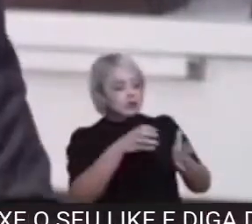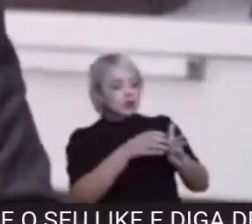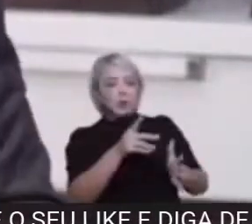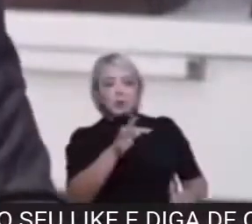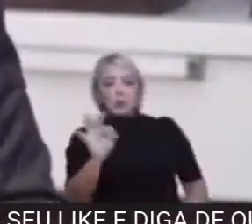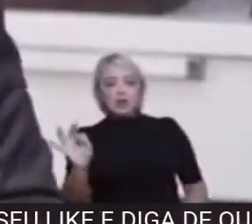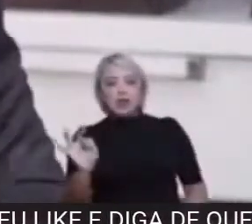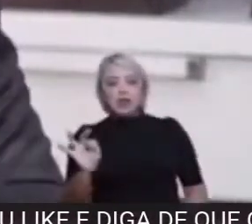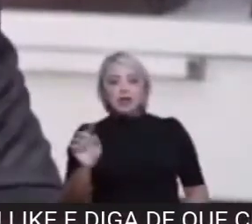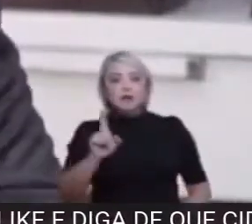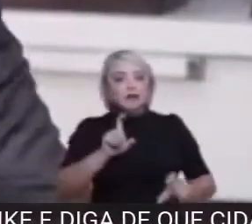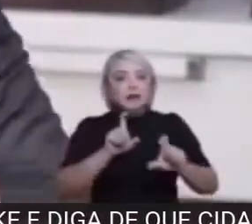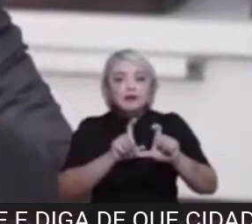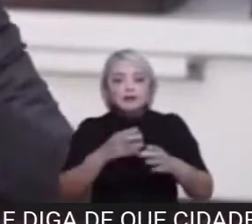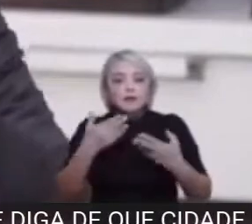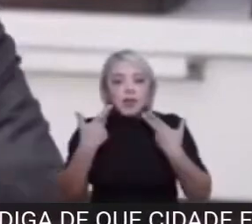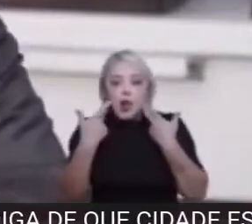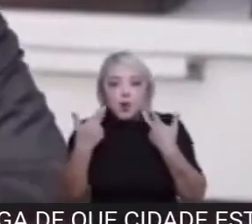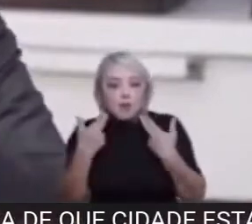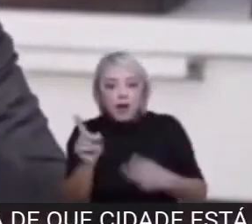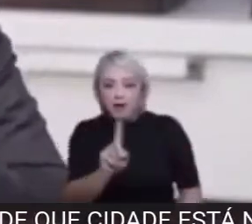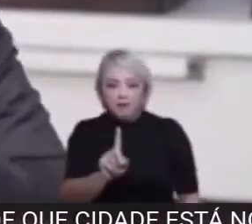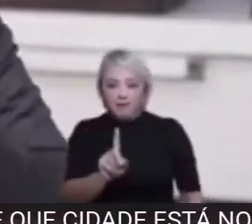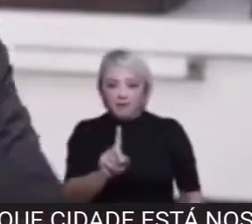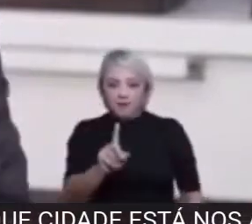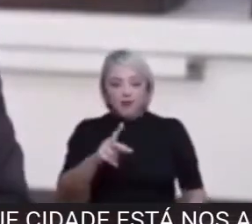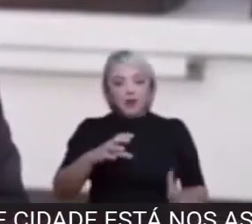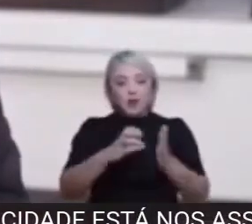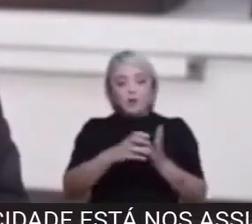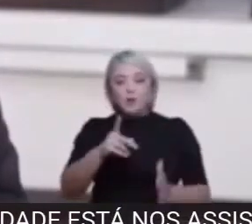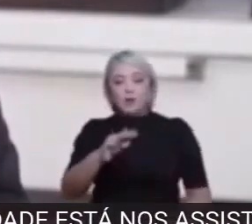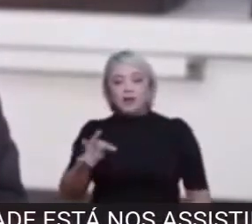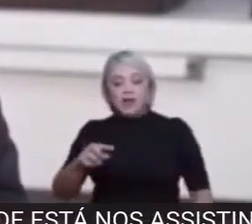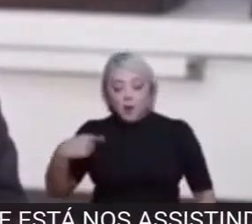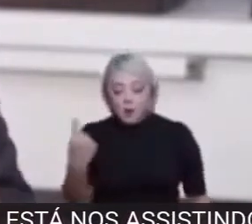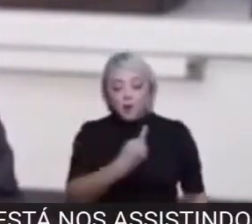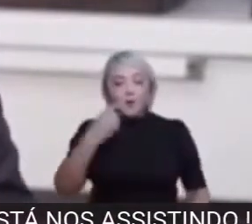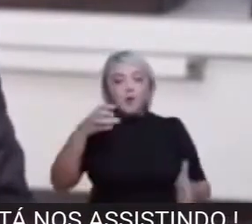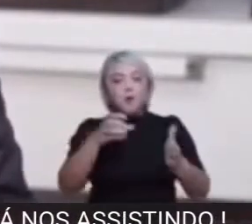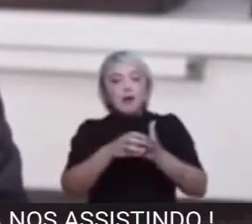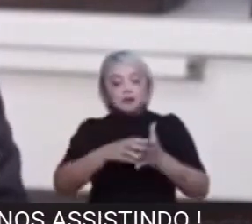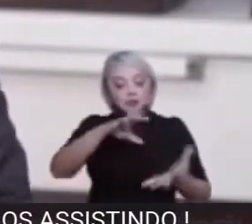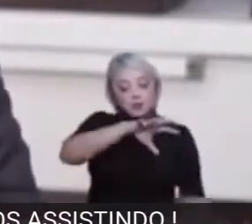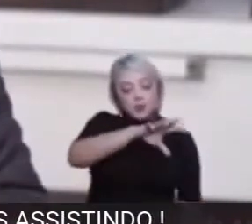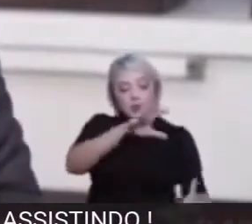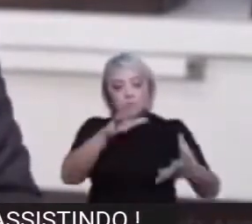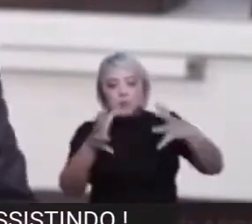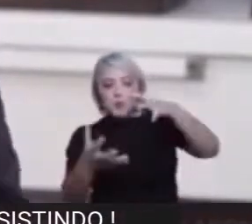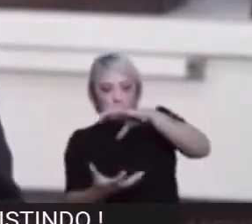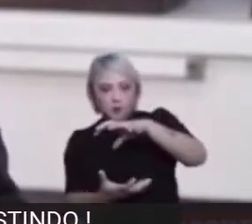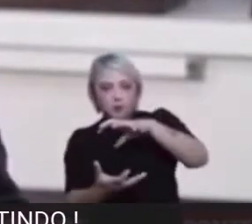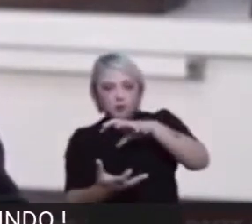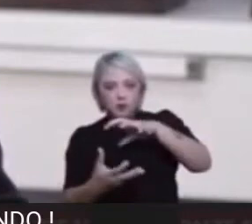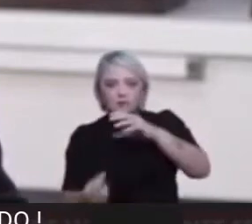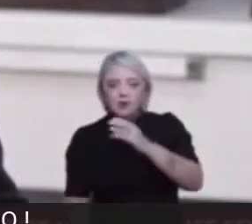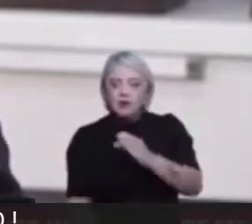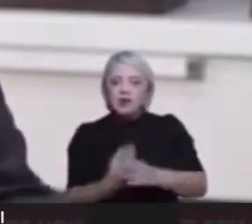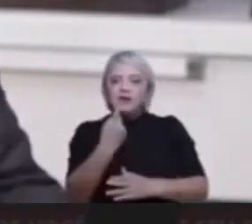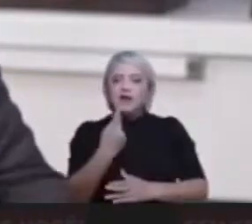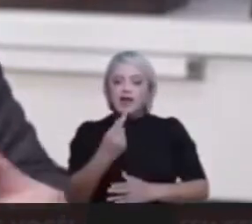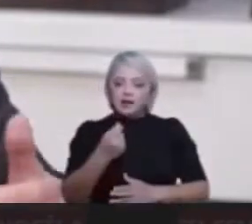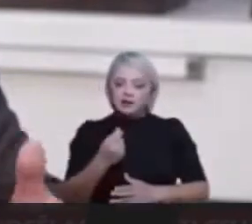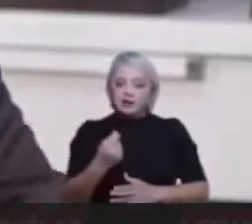não é comum. O PT é o único partido no mundo que foi criado da forma que foi